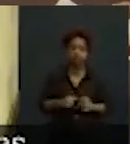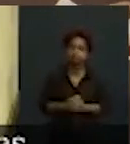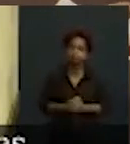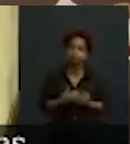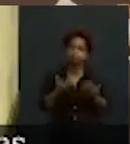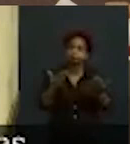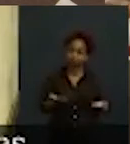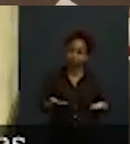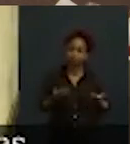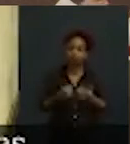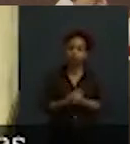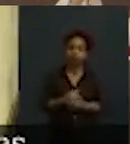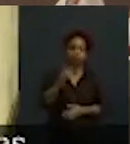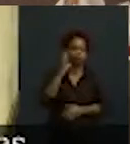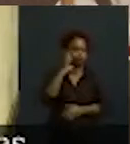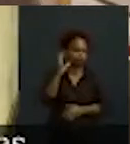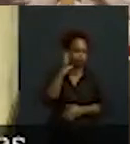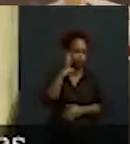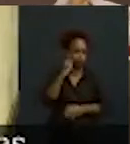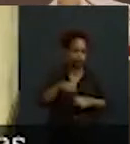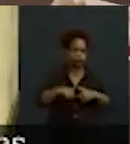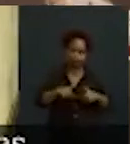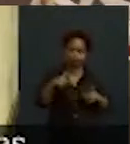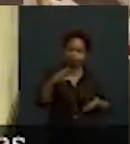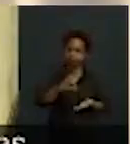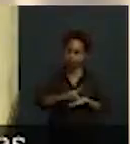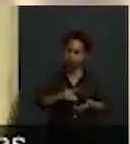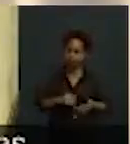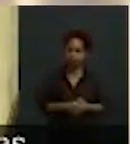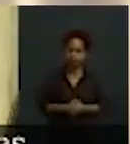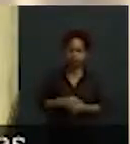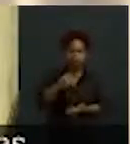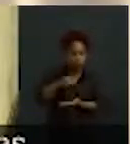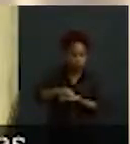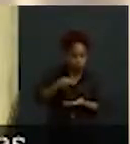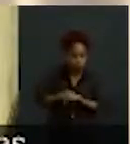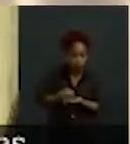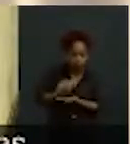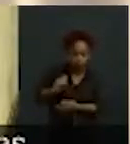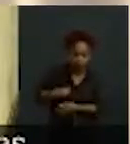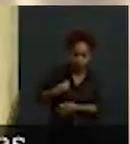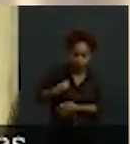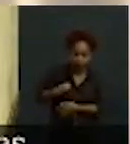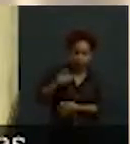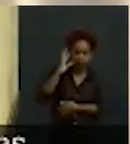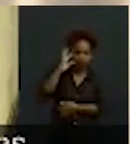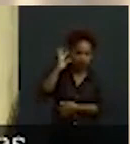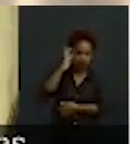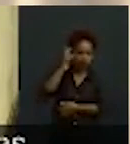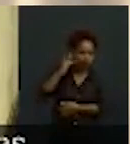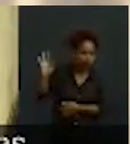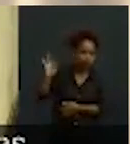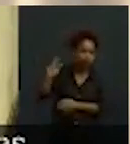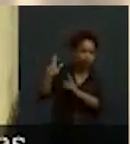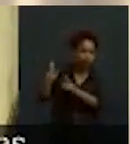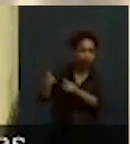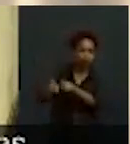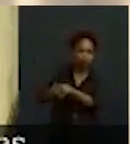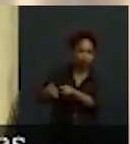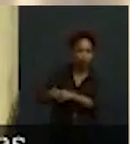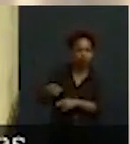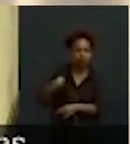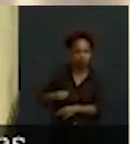E este é um sonho que se torna real. Lutemos para viver como a filosofia gostaria que